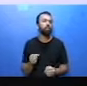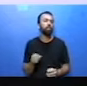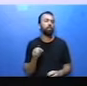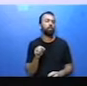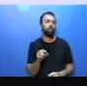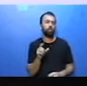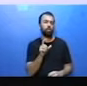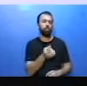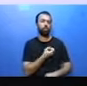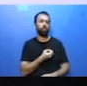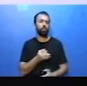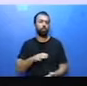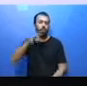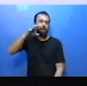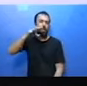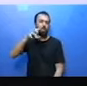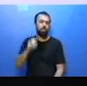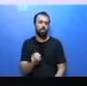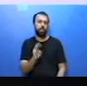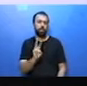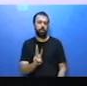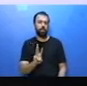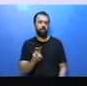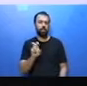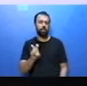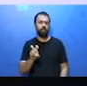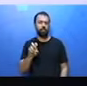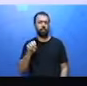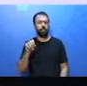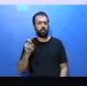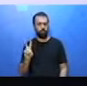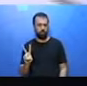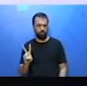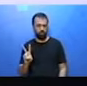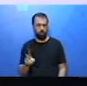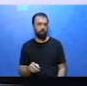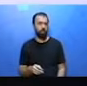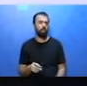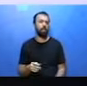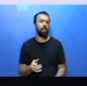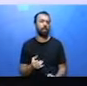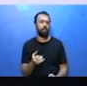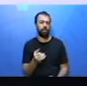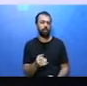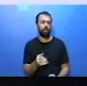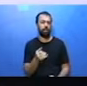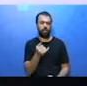352 olha só o acidente de trânsito